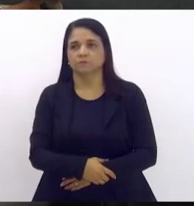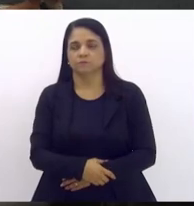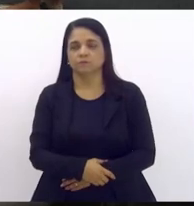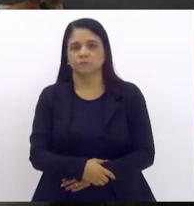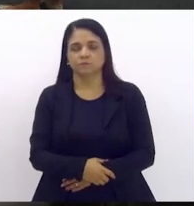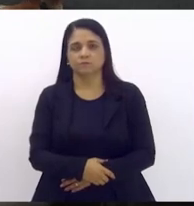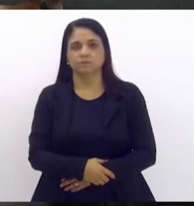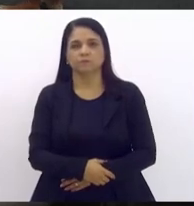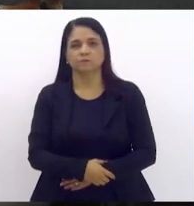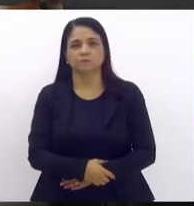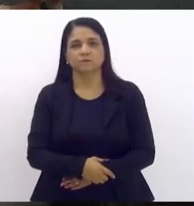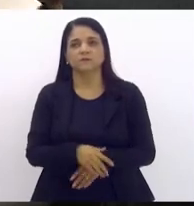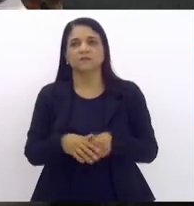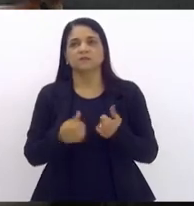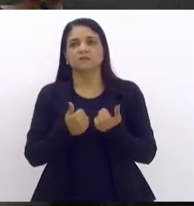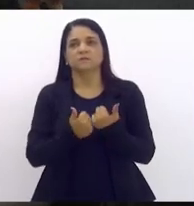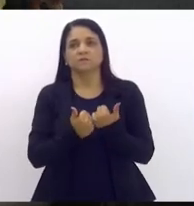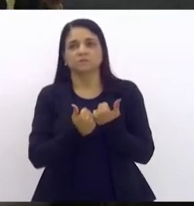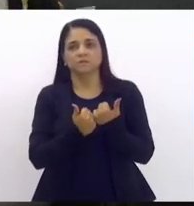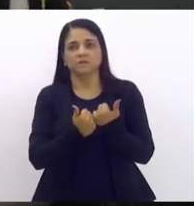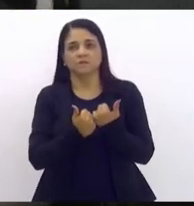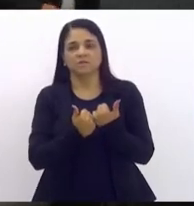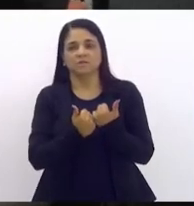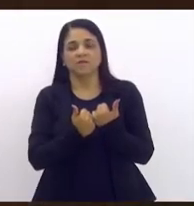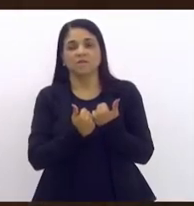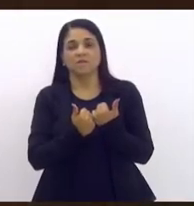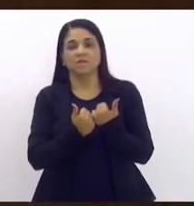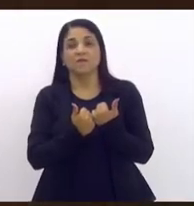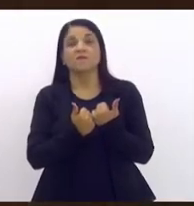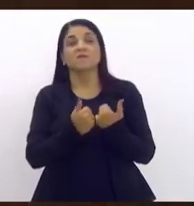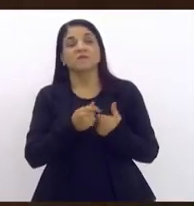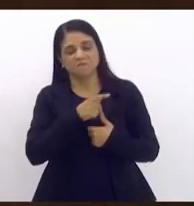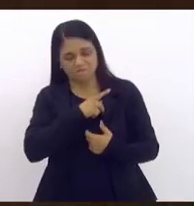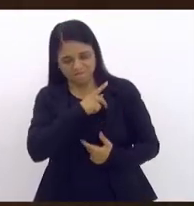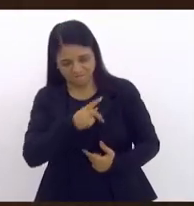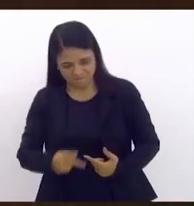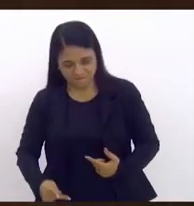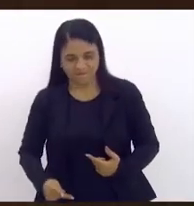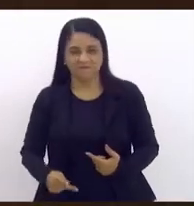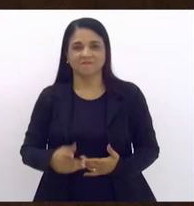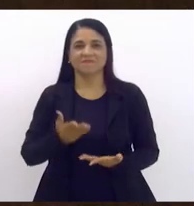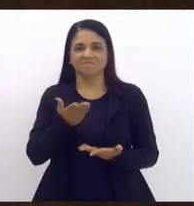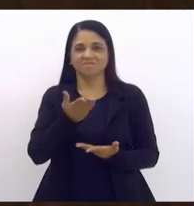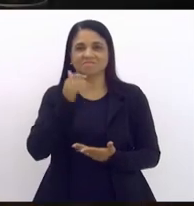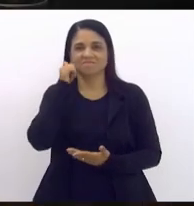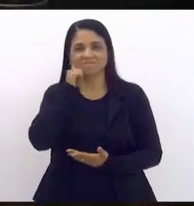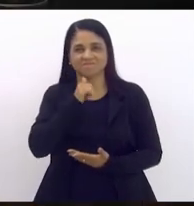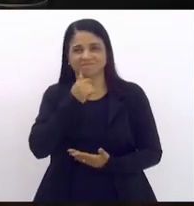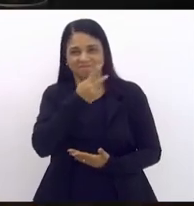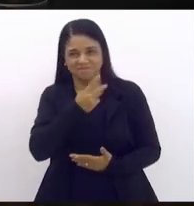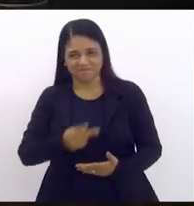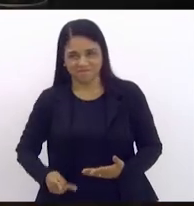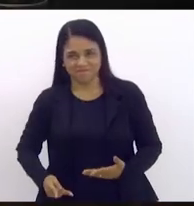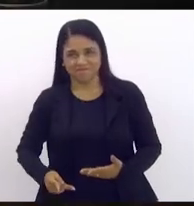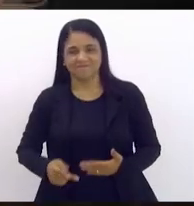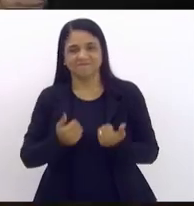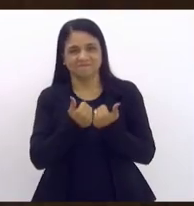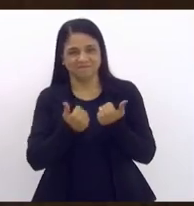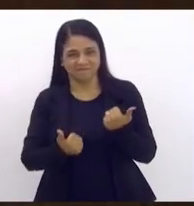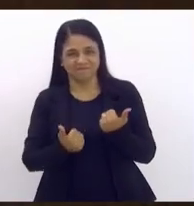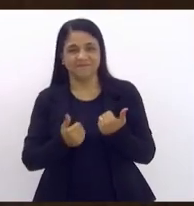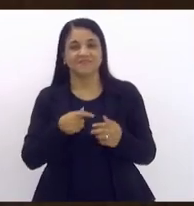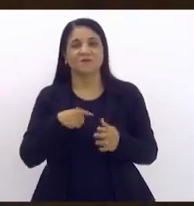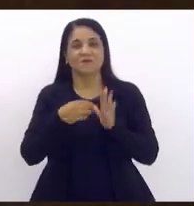Senhora suplente. Senhora suplente, não, senhora presidente. É suplente que eu sou. Vai dar o